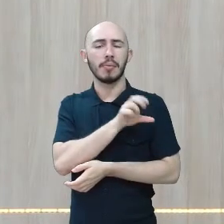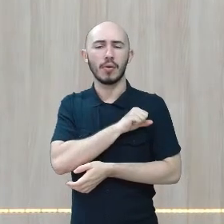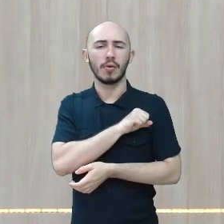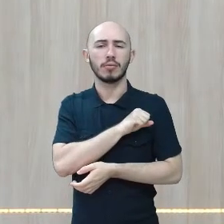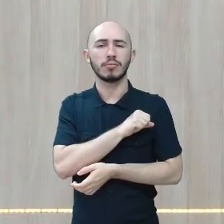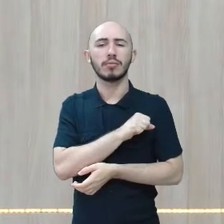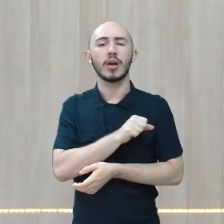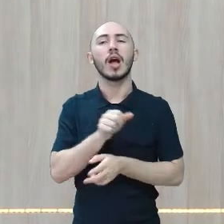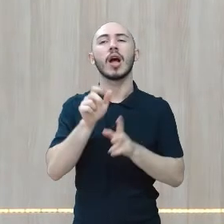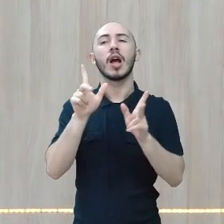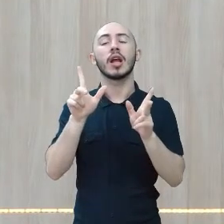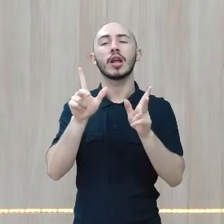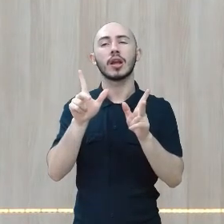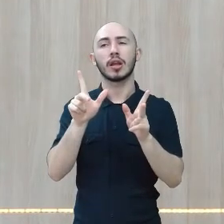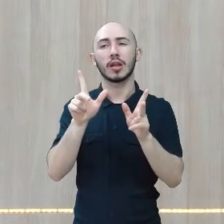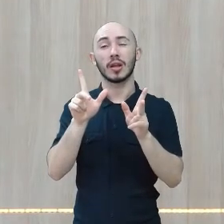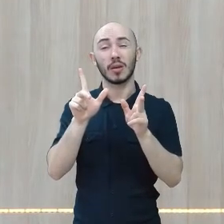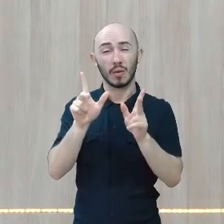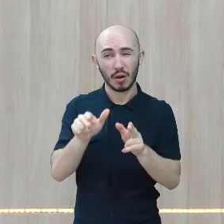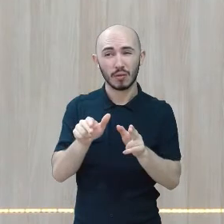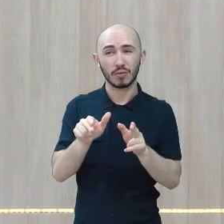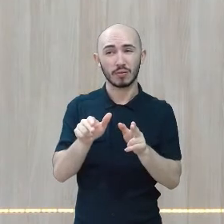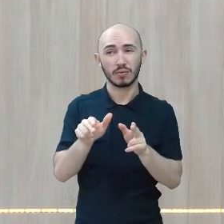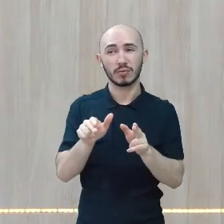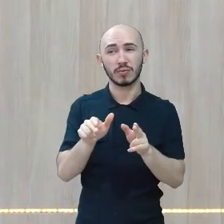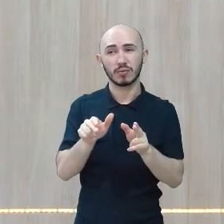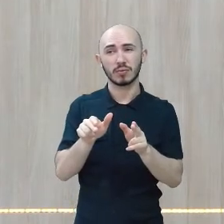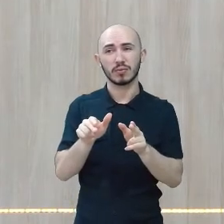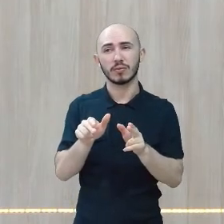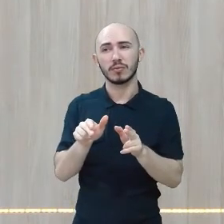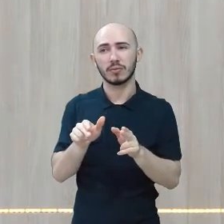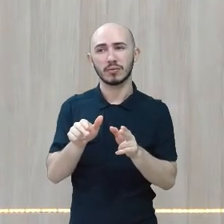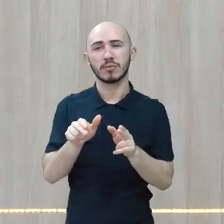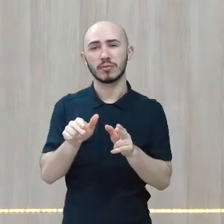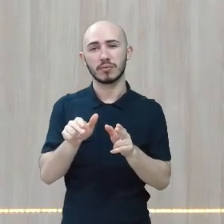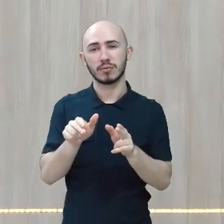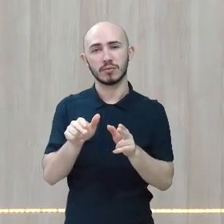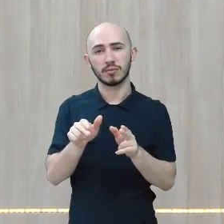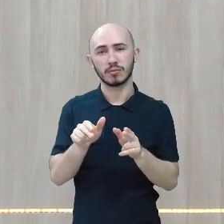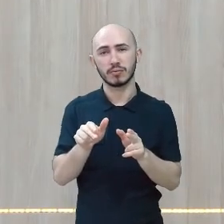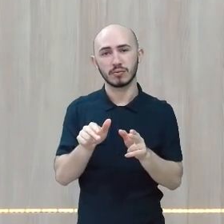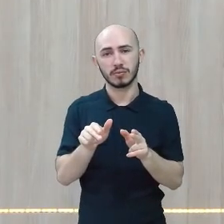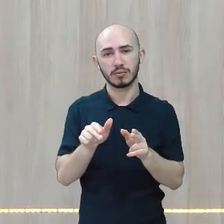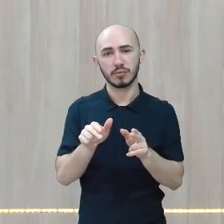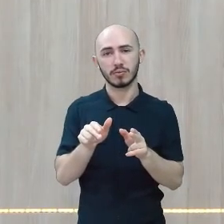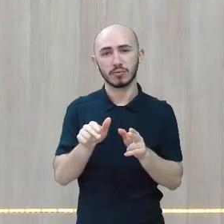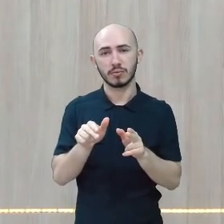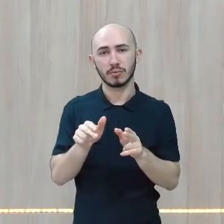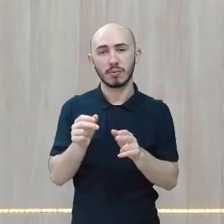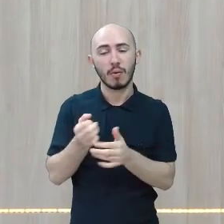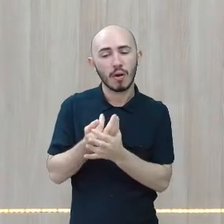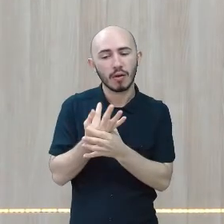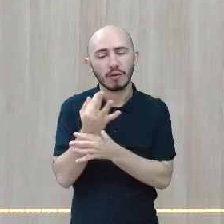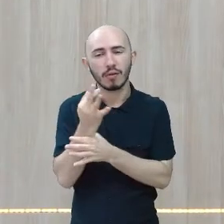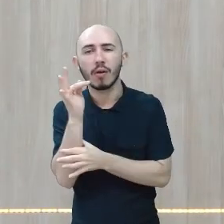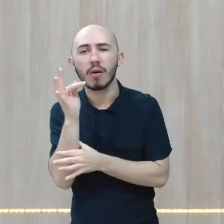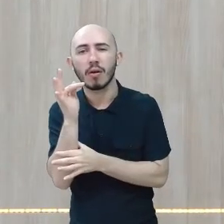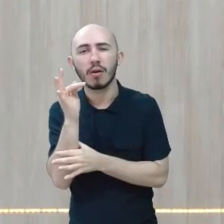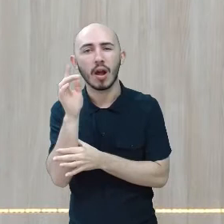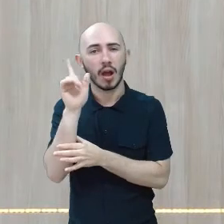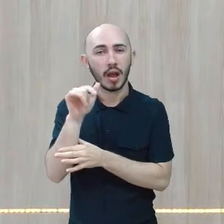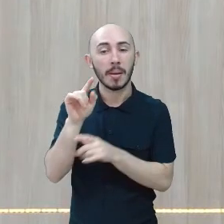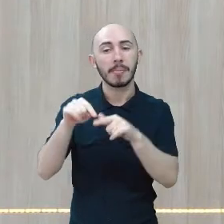comparando. Agora, quando falamos assim, você não sabe que o amor é uma flor? Aí